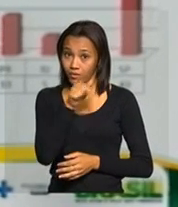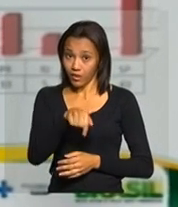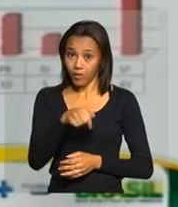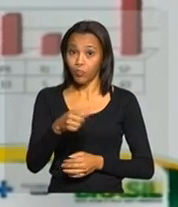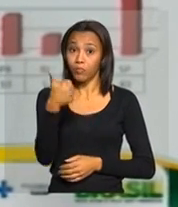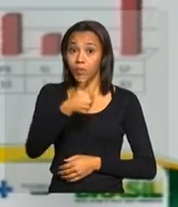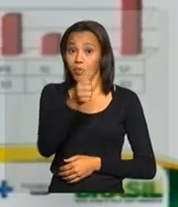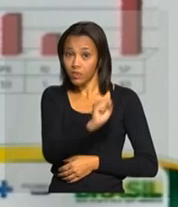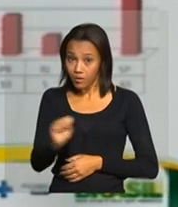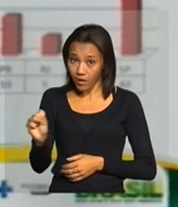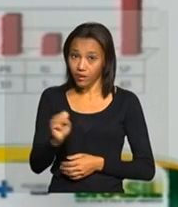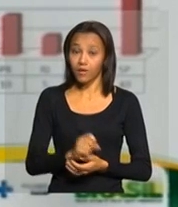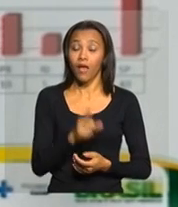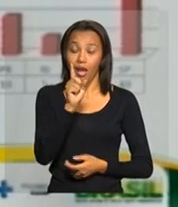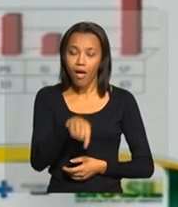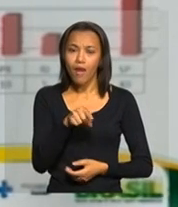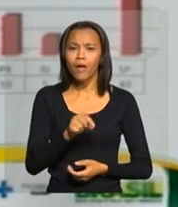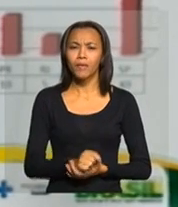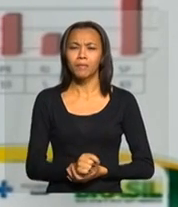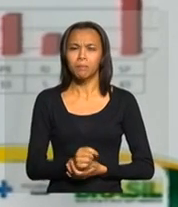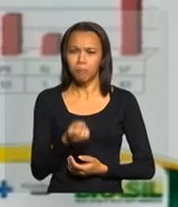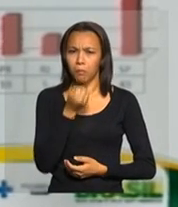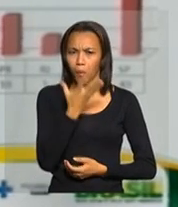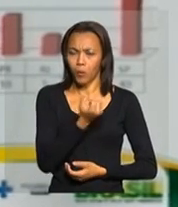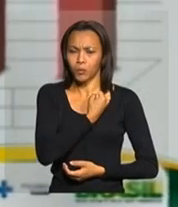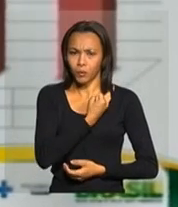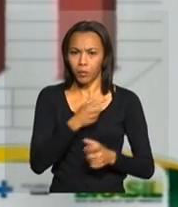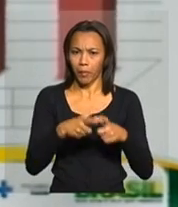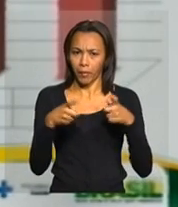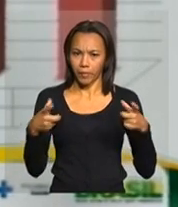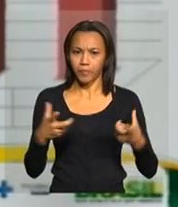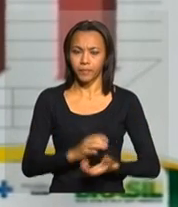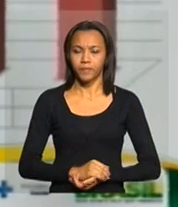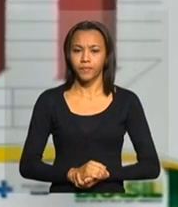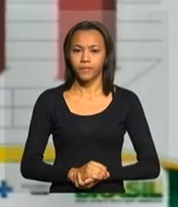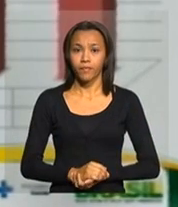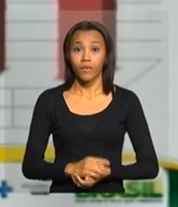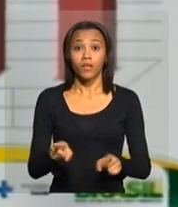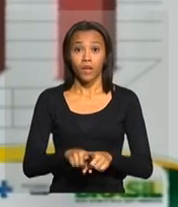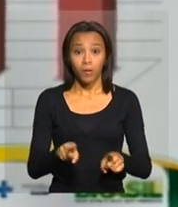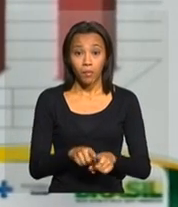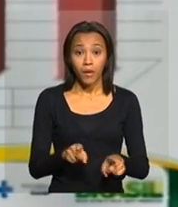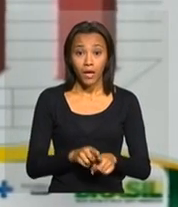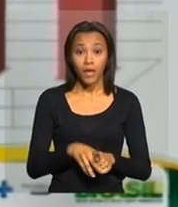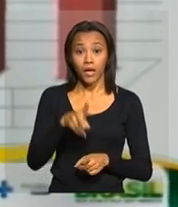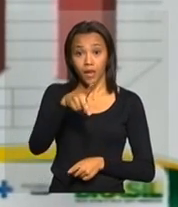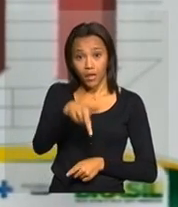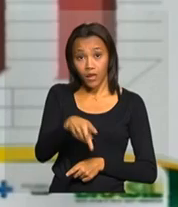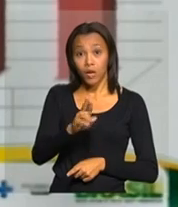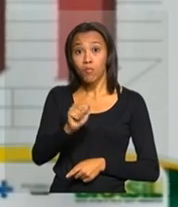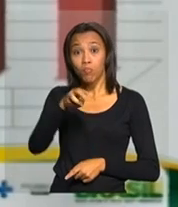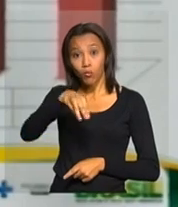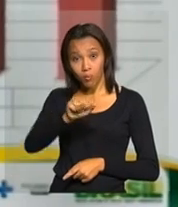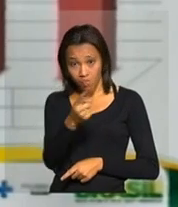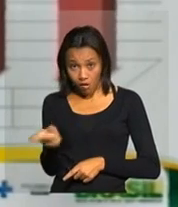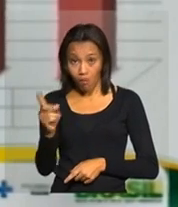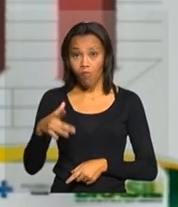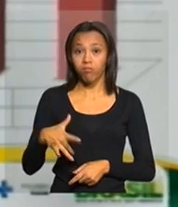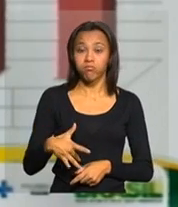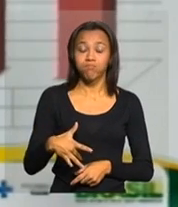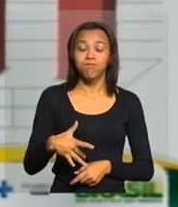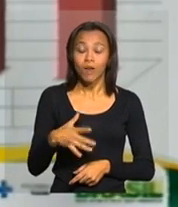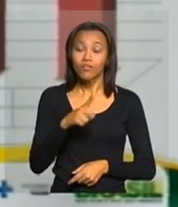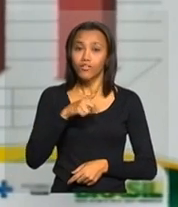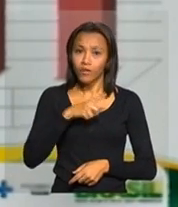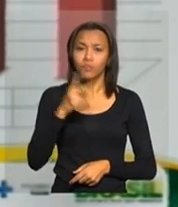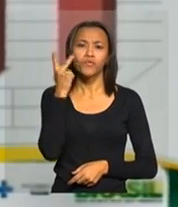Isso realmente é um crescimento bem expressivo. Próximo. Pulmão também, tivemos 30 transplantes de pulmão